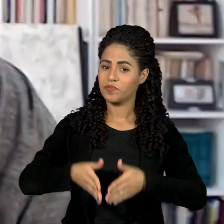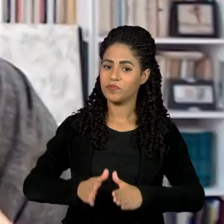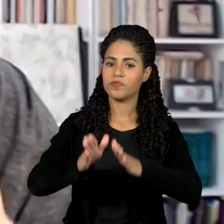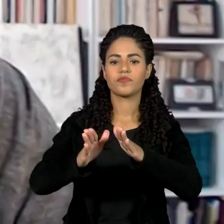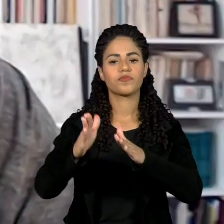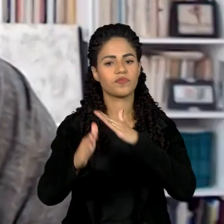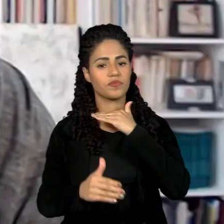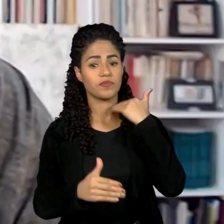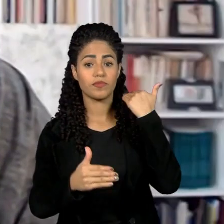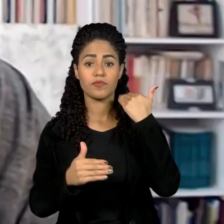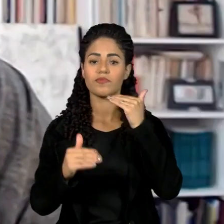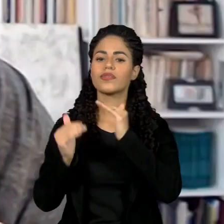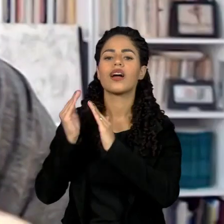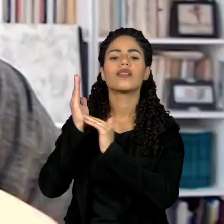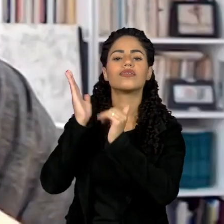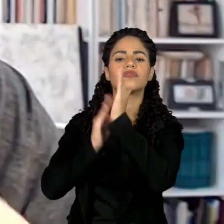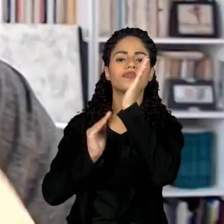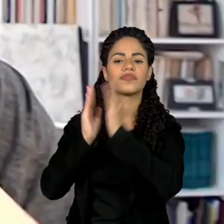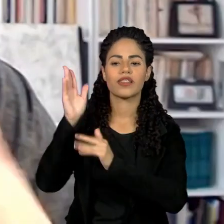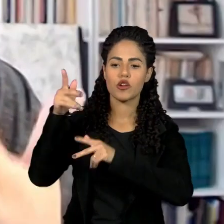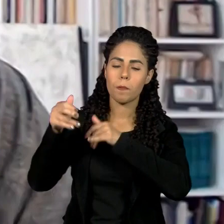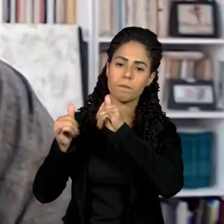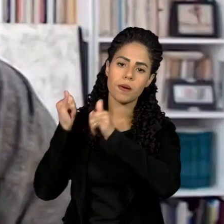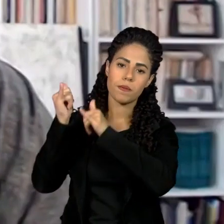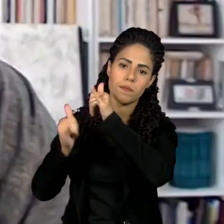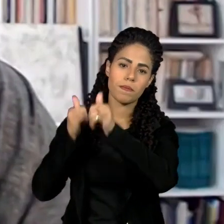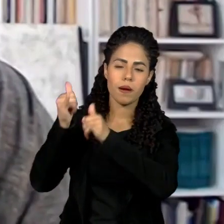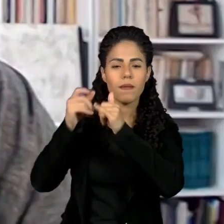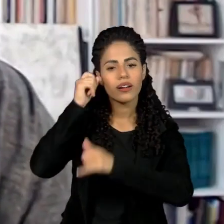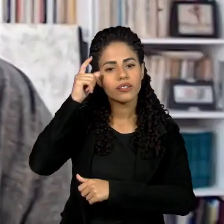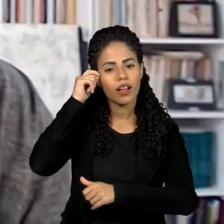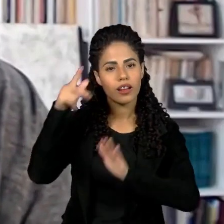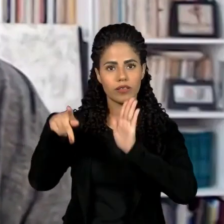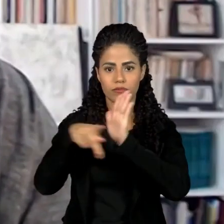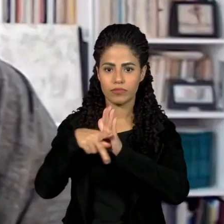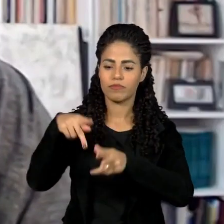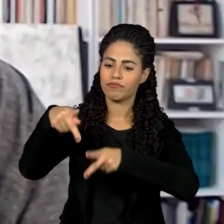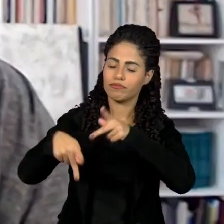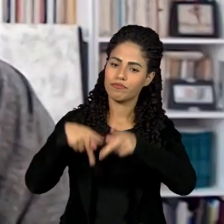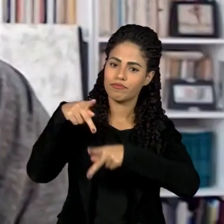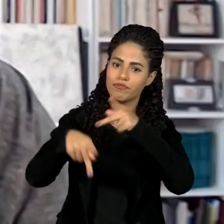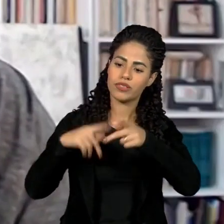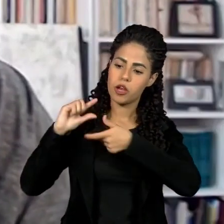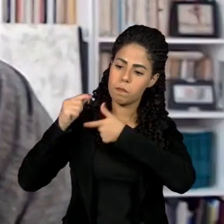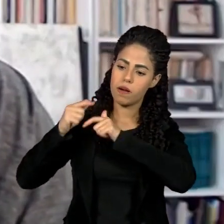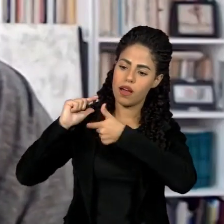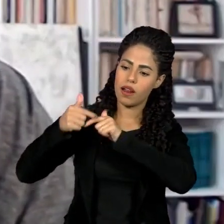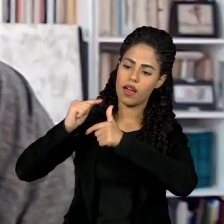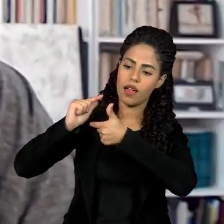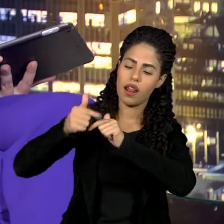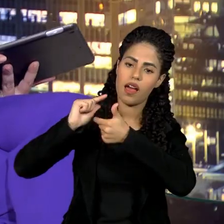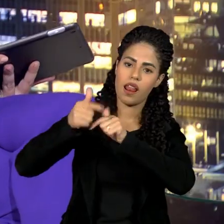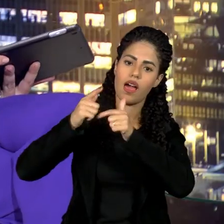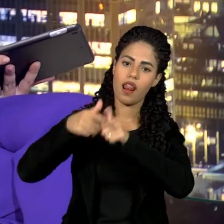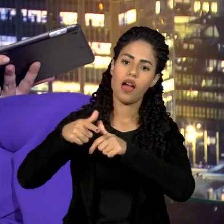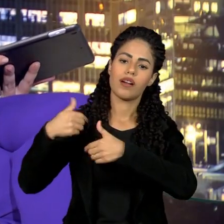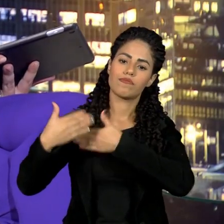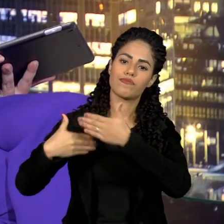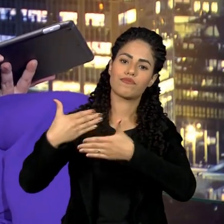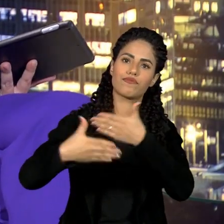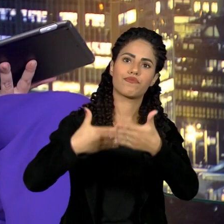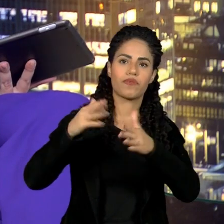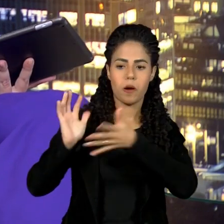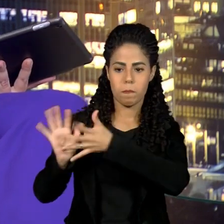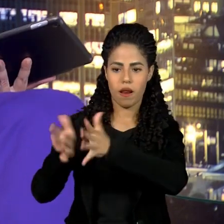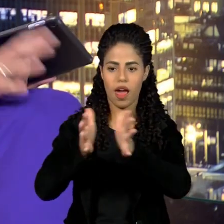Cultura popular identitária tradicional, que é transmitida a partir da tradição, que vem de gerações que diz sobre você. Muitas vezes a gente nem se